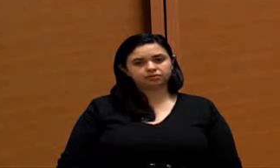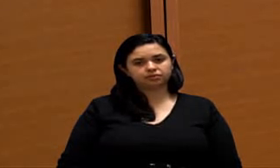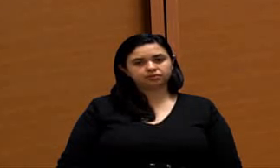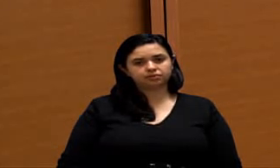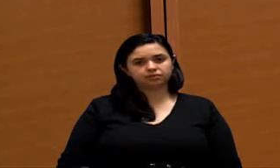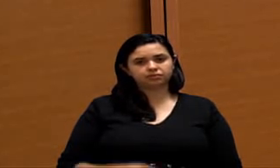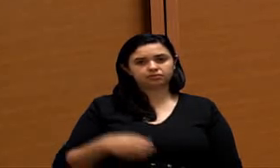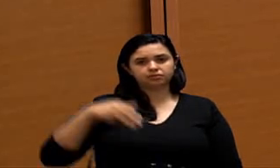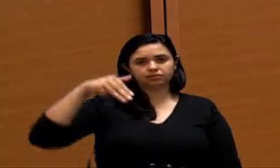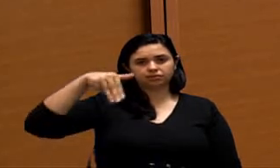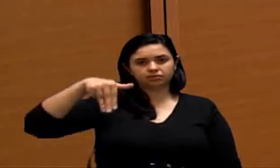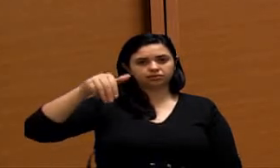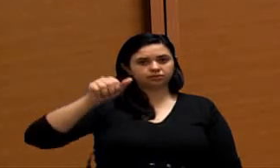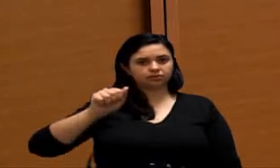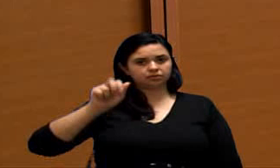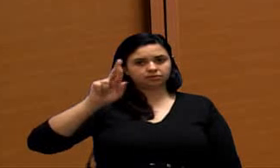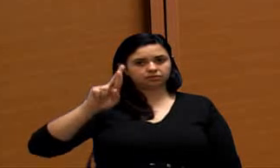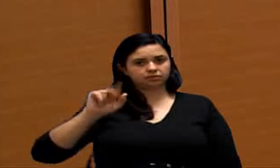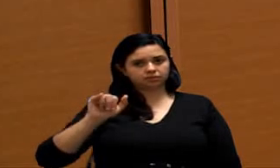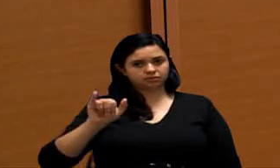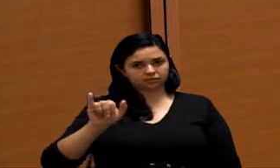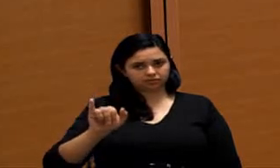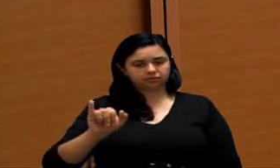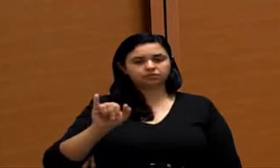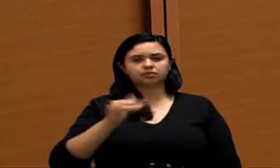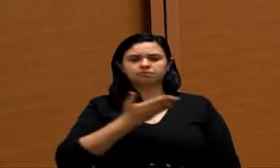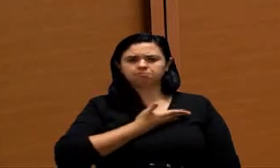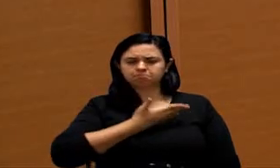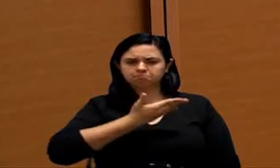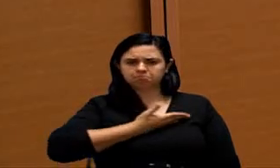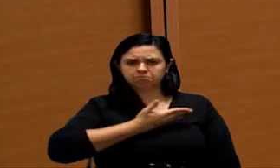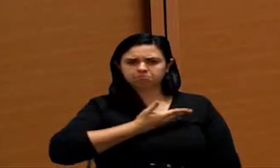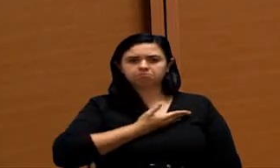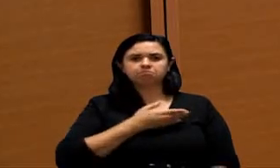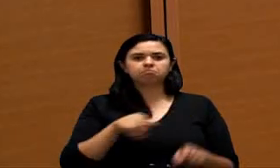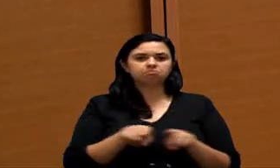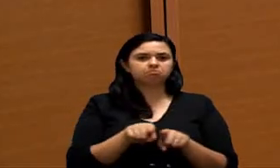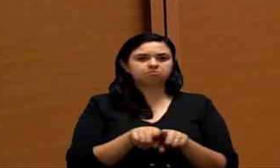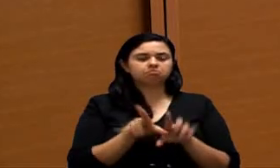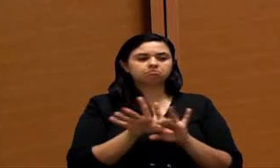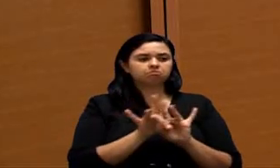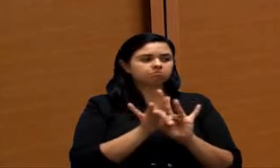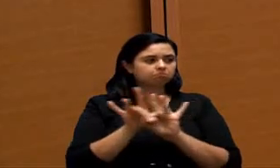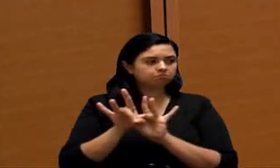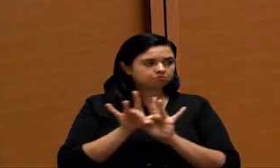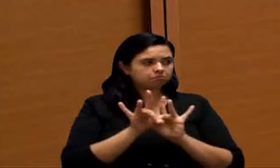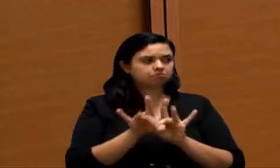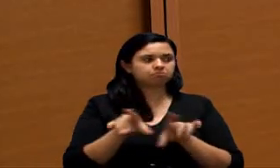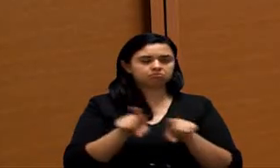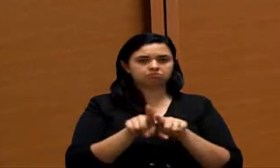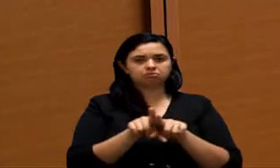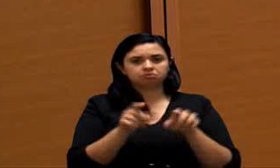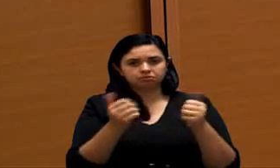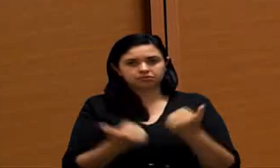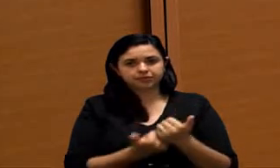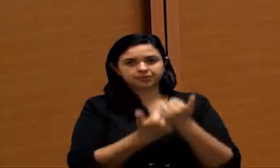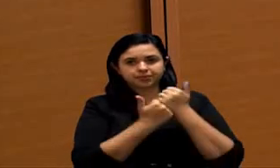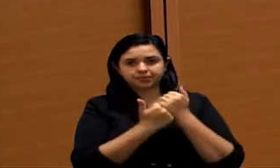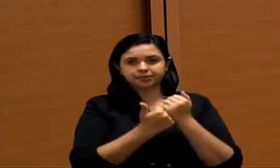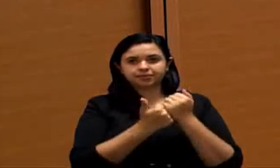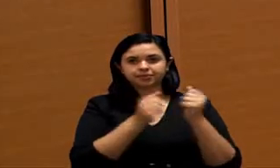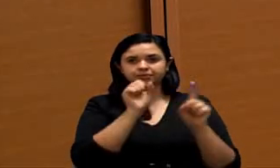Marie é grande amiga, parceira, nobre assistente social. Hoje, dia 15,